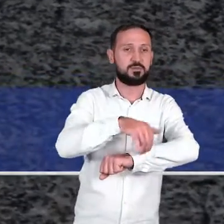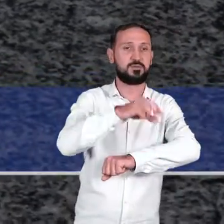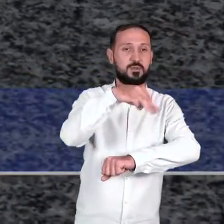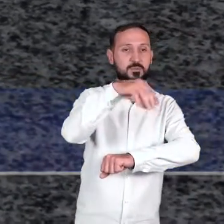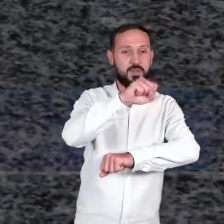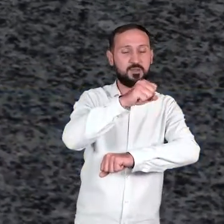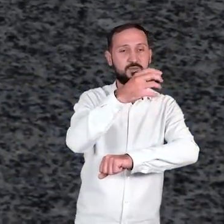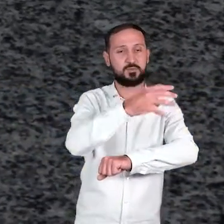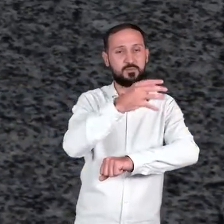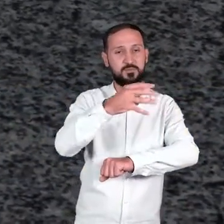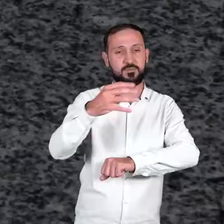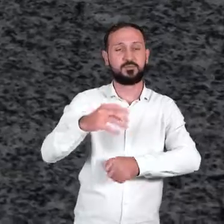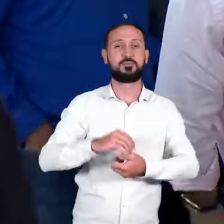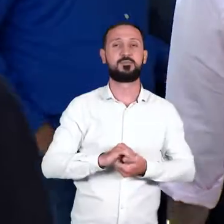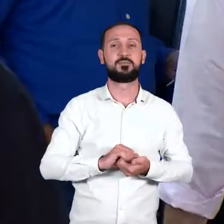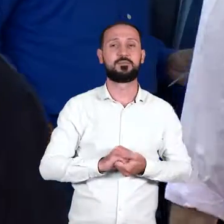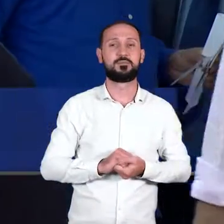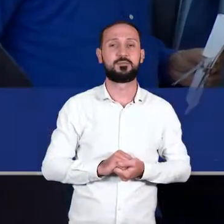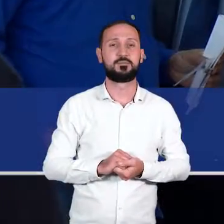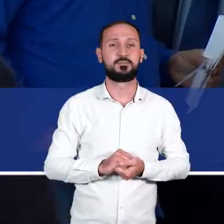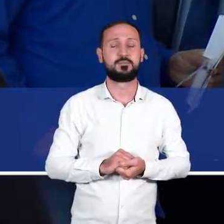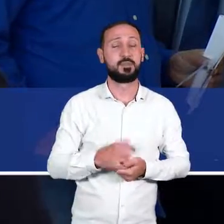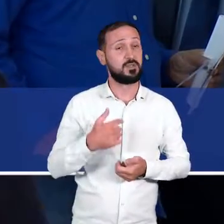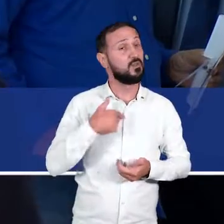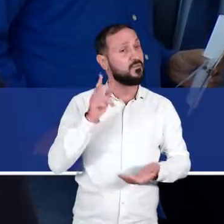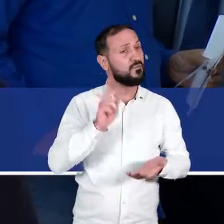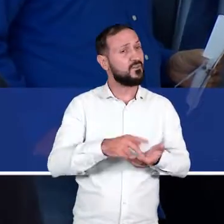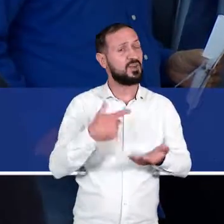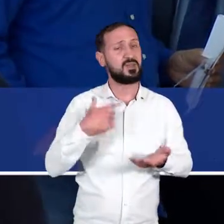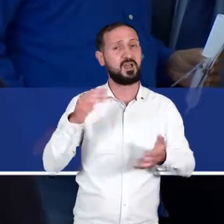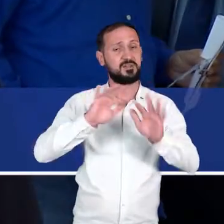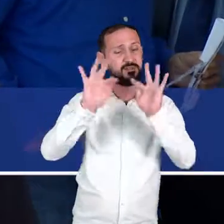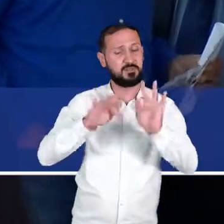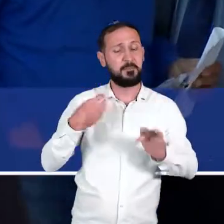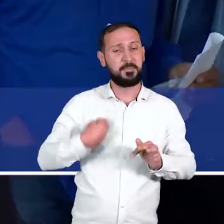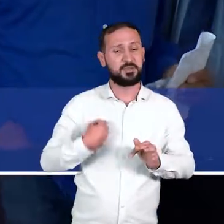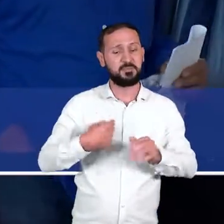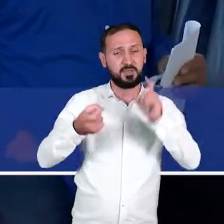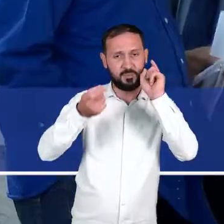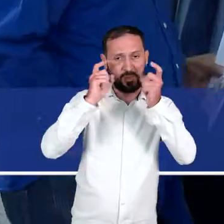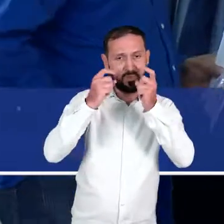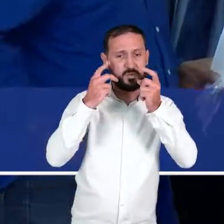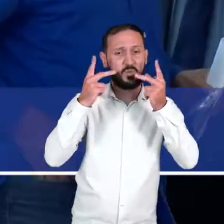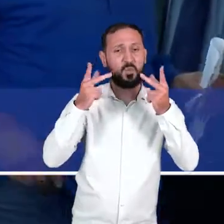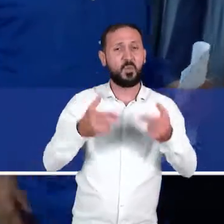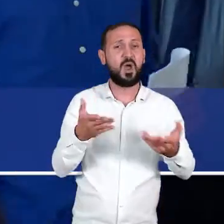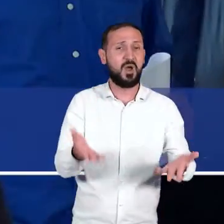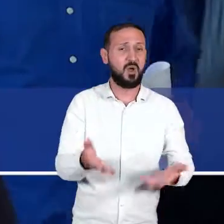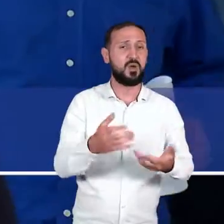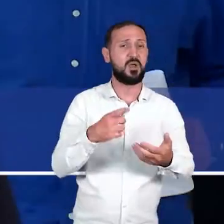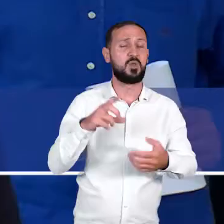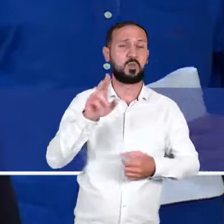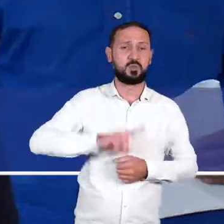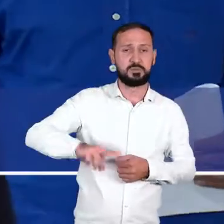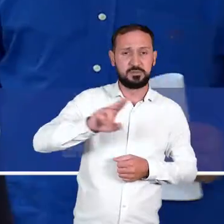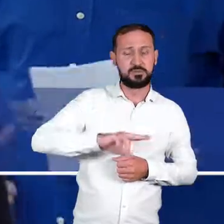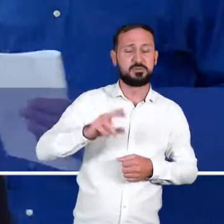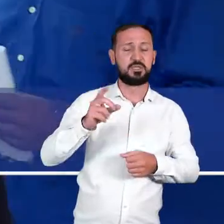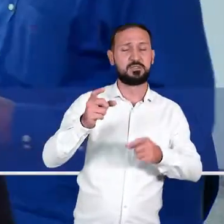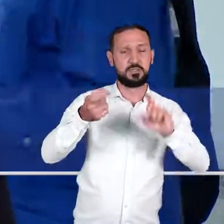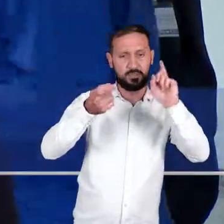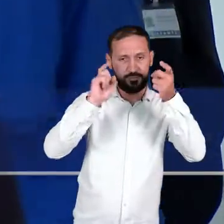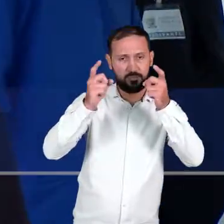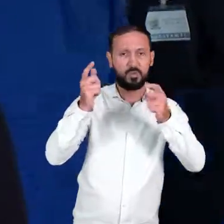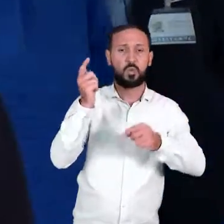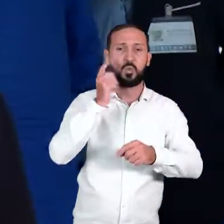MS 444. Eu fico muito feliz de poder participar de uma reunião como essa e, através dessa reunião, nós conseguimos